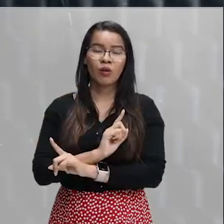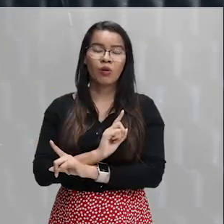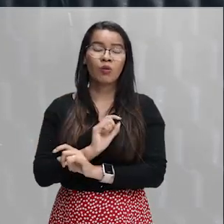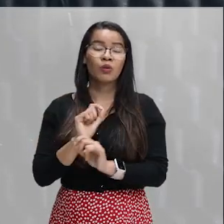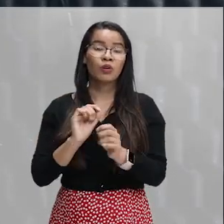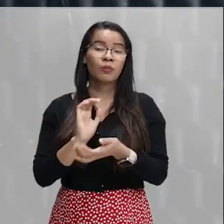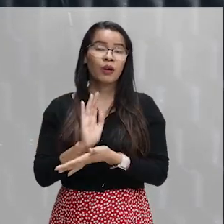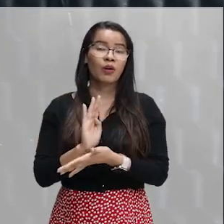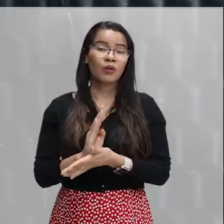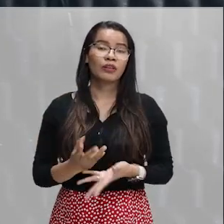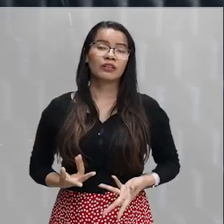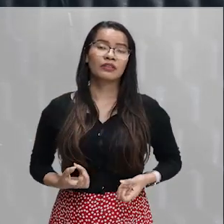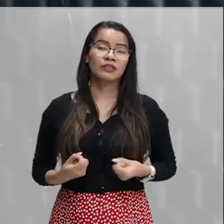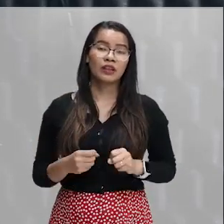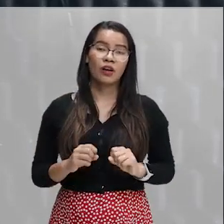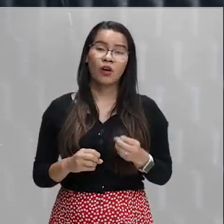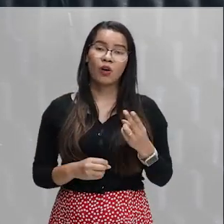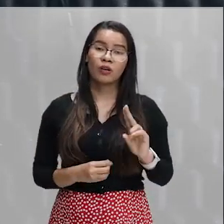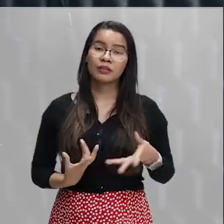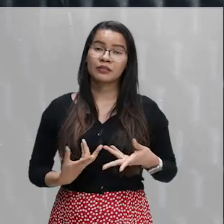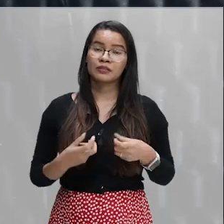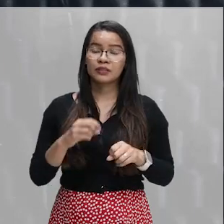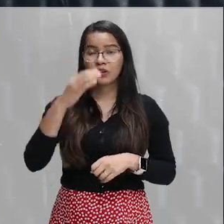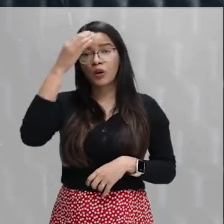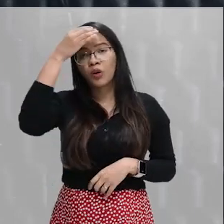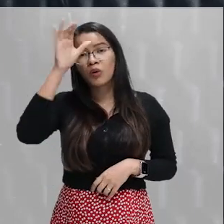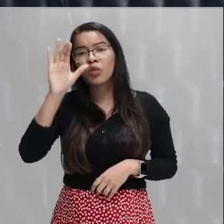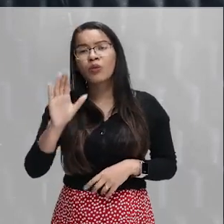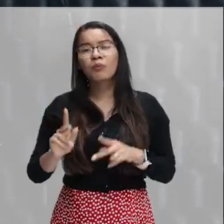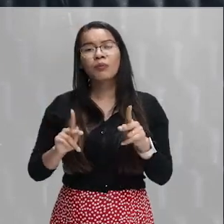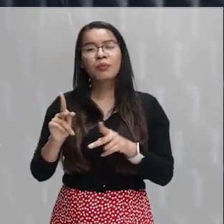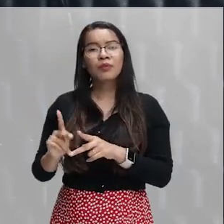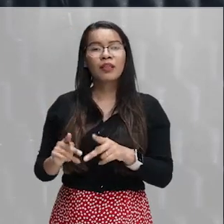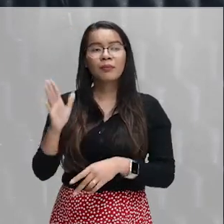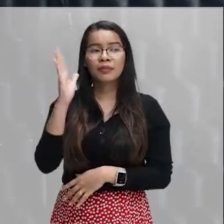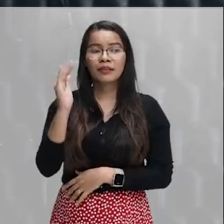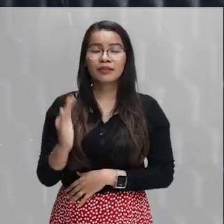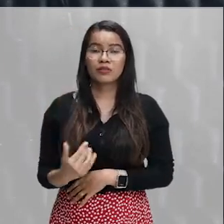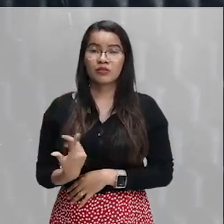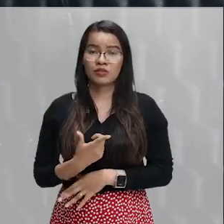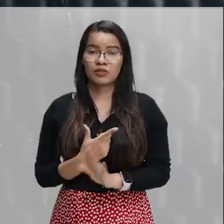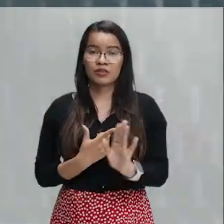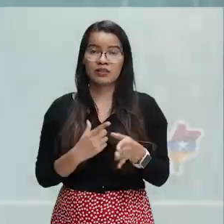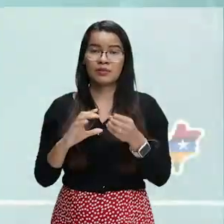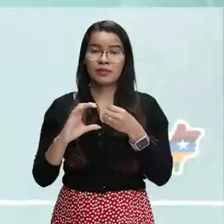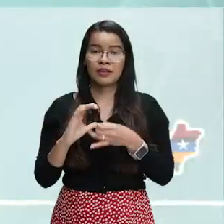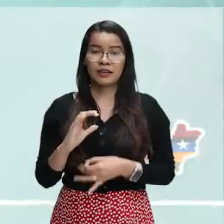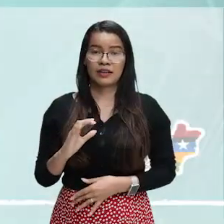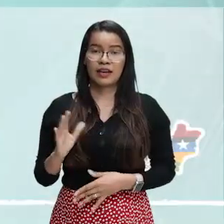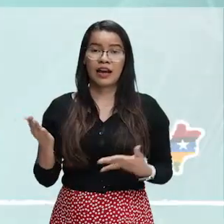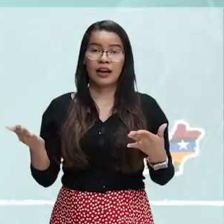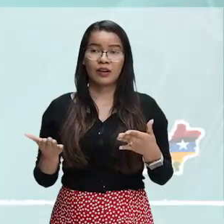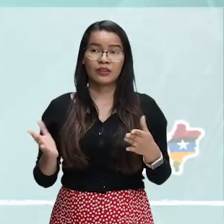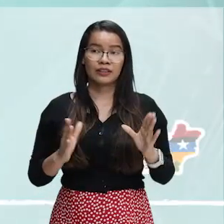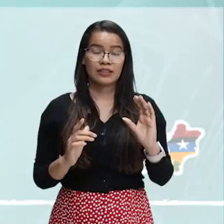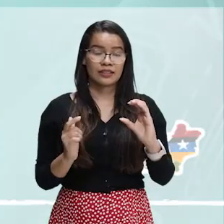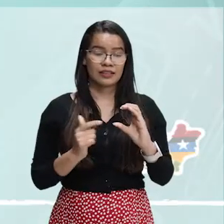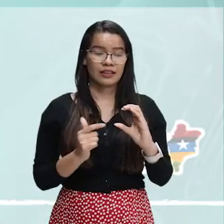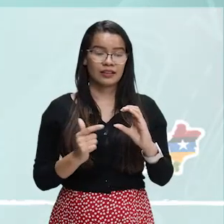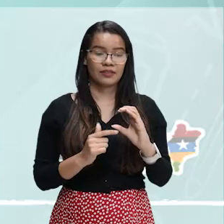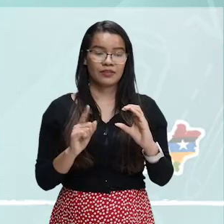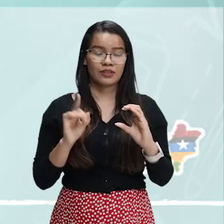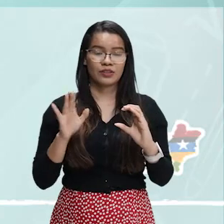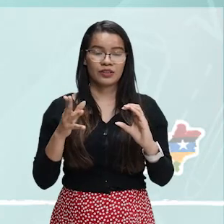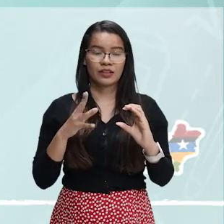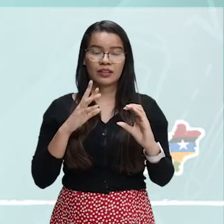cultura popular brasileira, a gente já sabe quais são as características do realismo, e aí eu tenho letra C, eu fui direto logo na questão, acho que você já